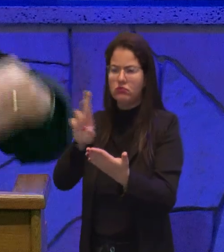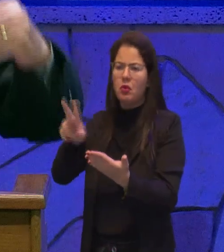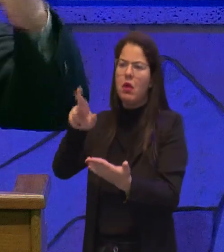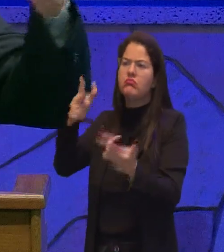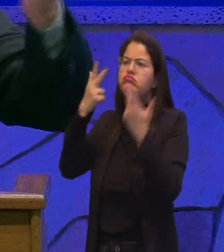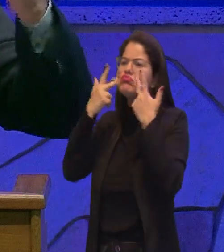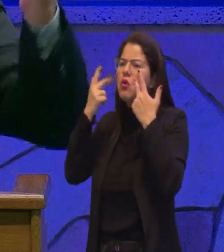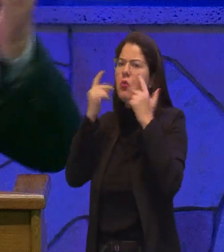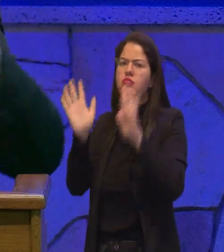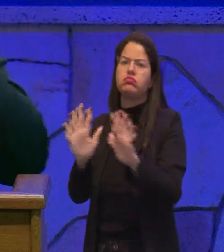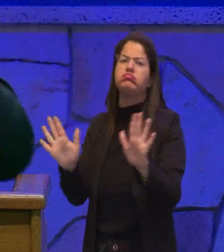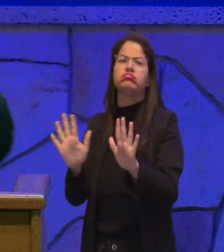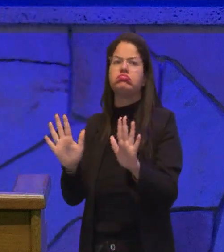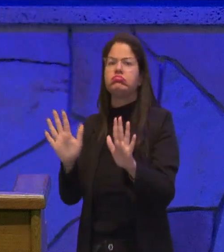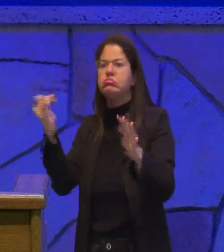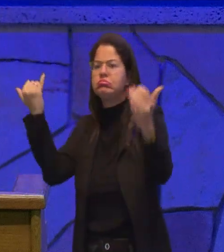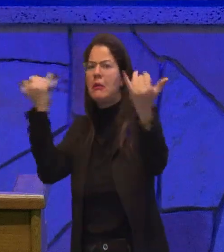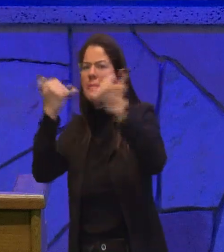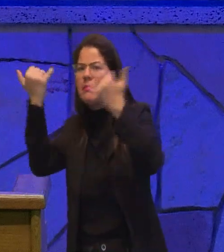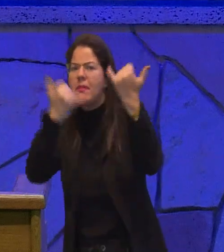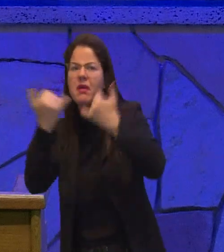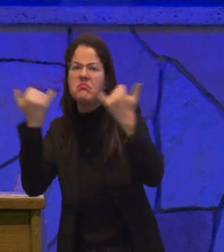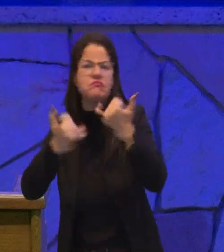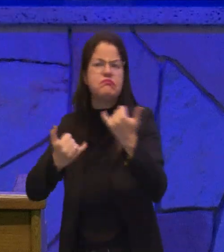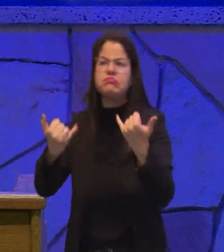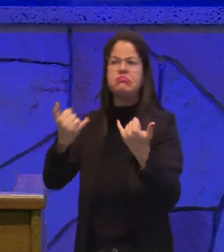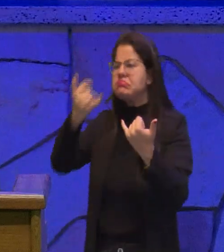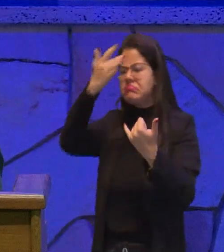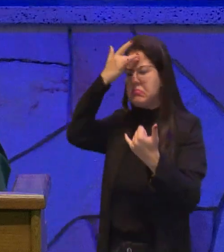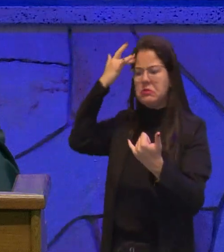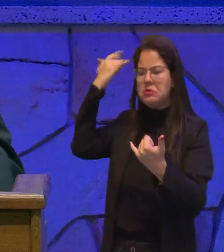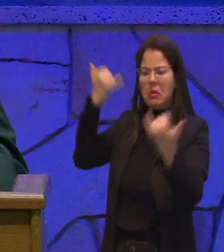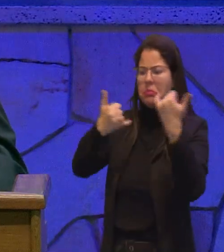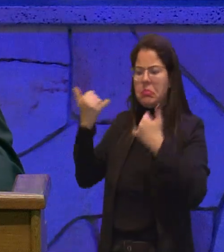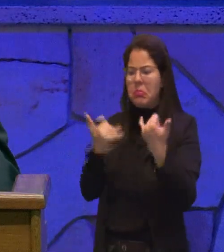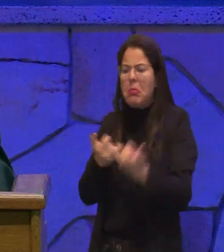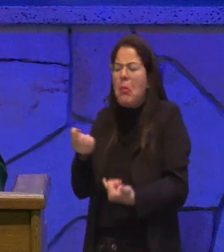comum, eu de fato não ouço muito, talvez o pessoal que trabalha nessa área